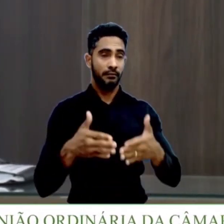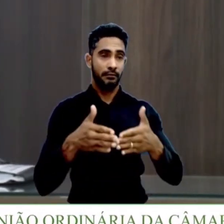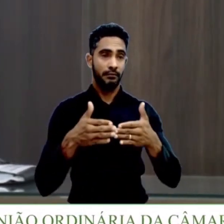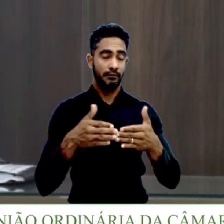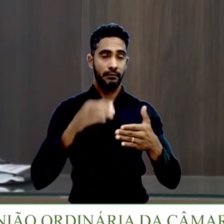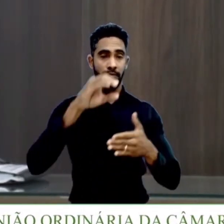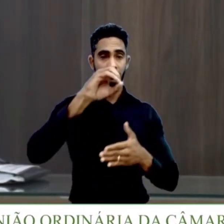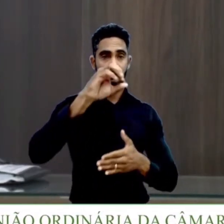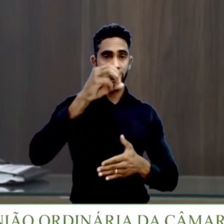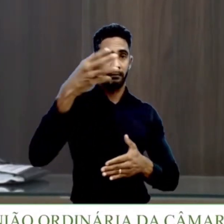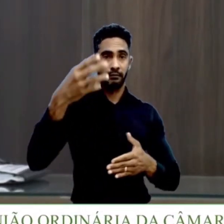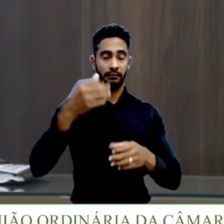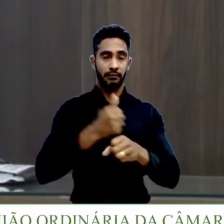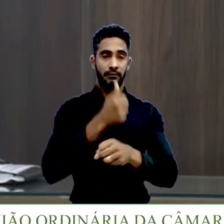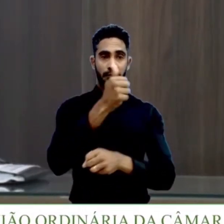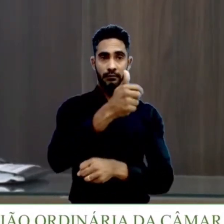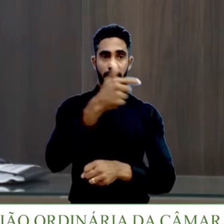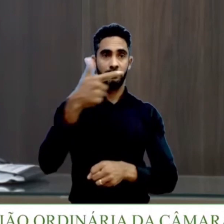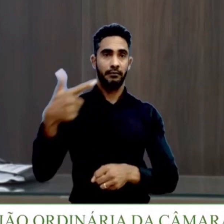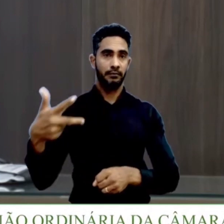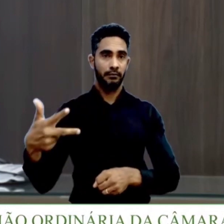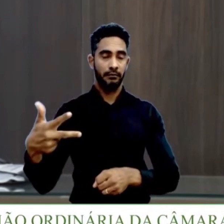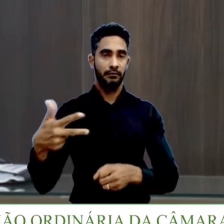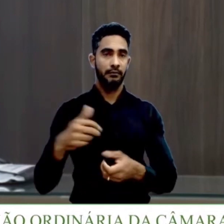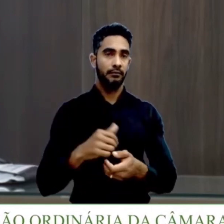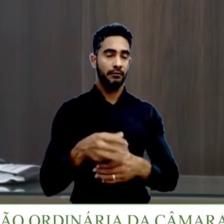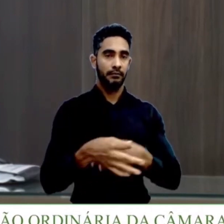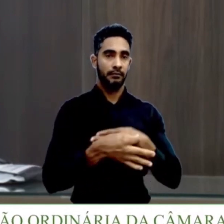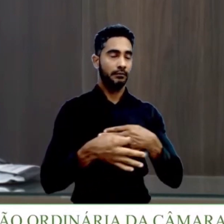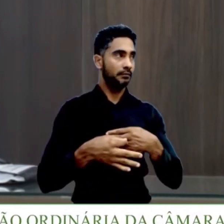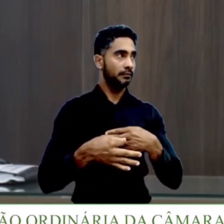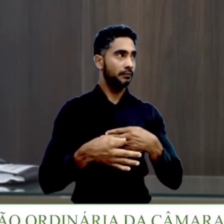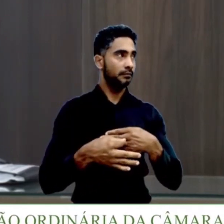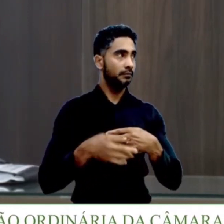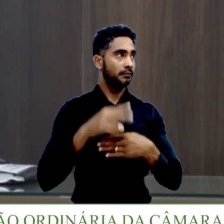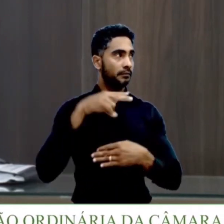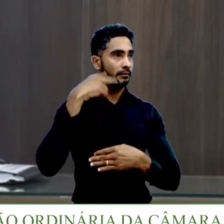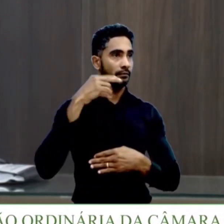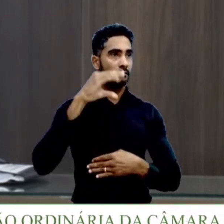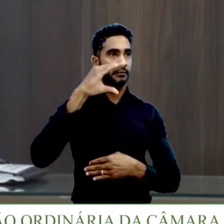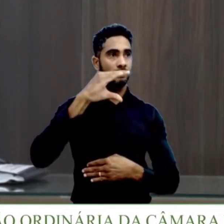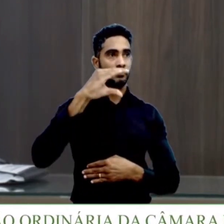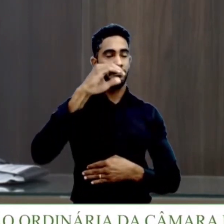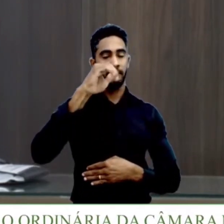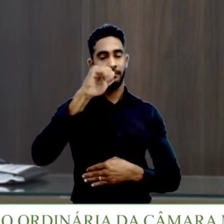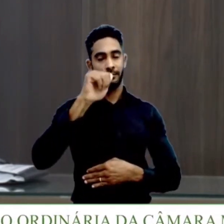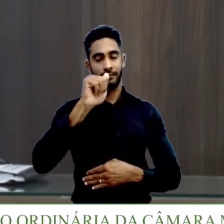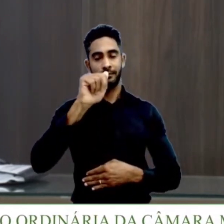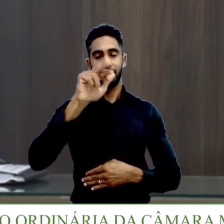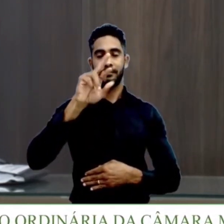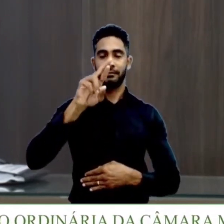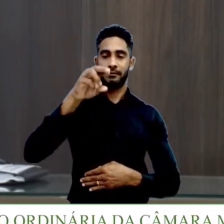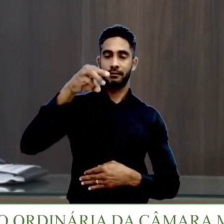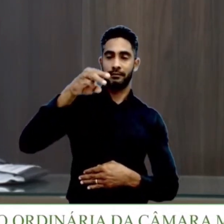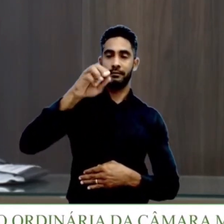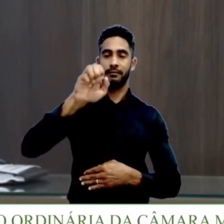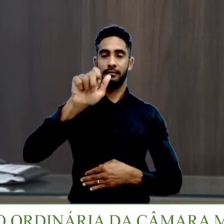Requerimento 003-2023. Autoria, vereadora Carmelina Romana da Silva